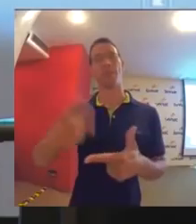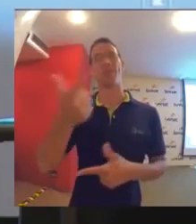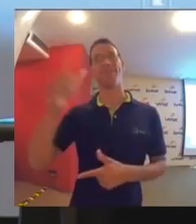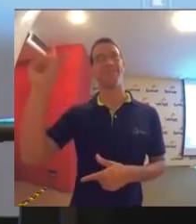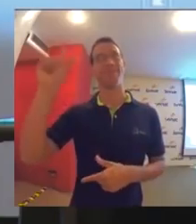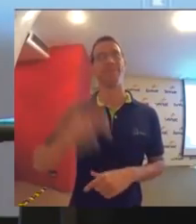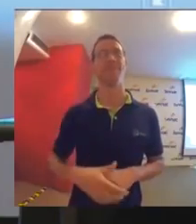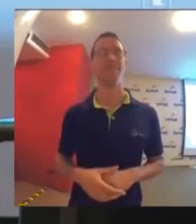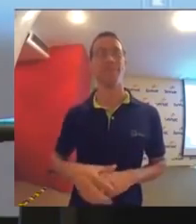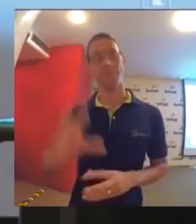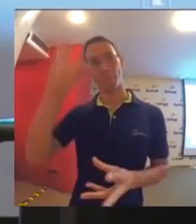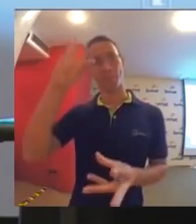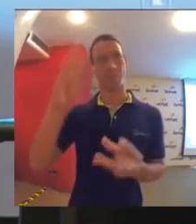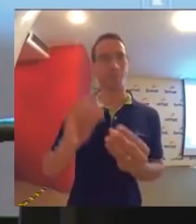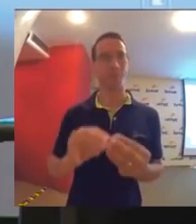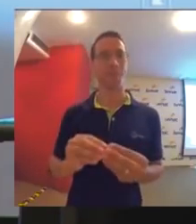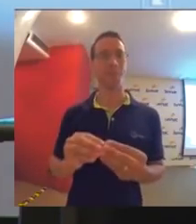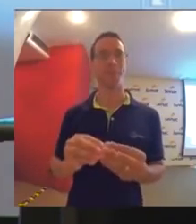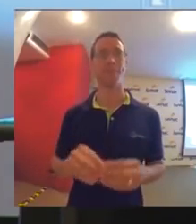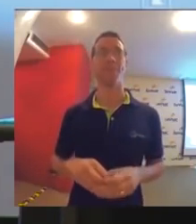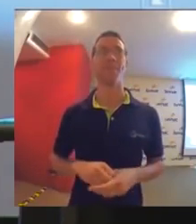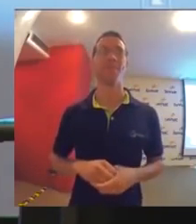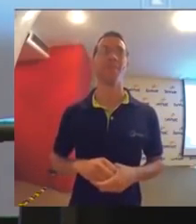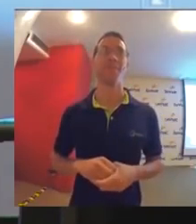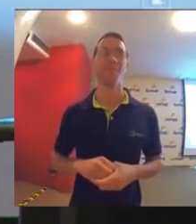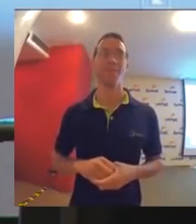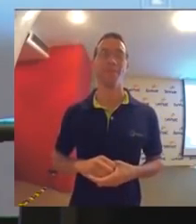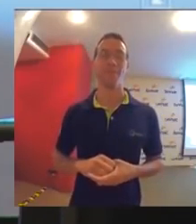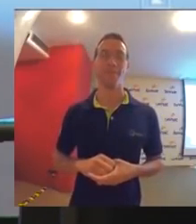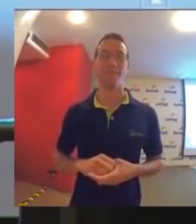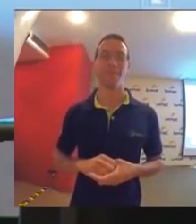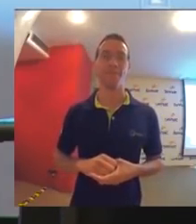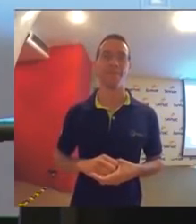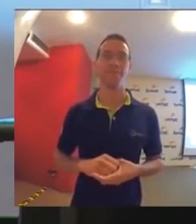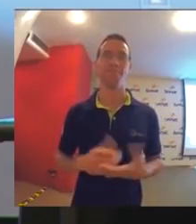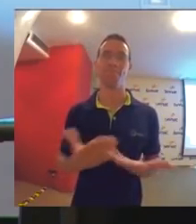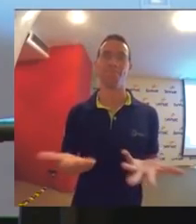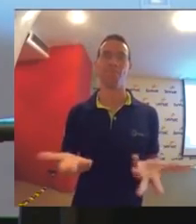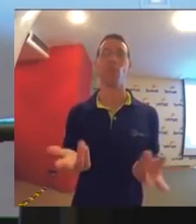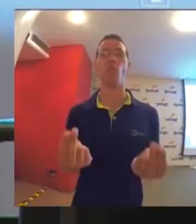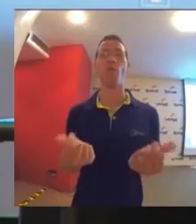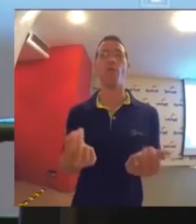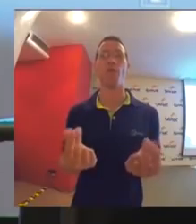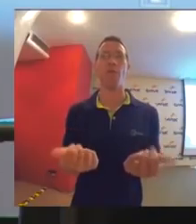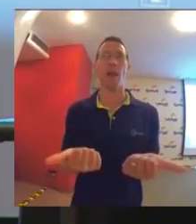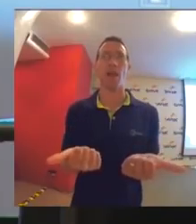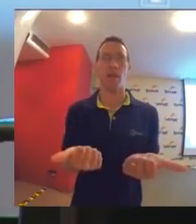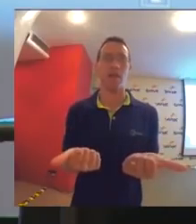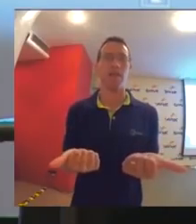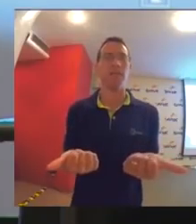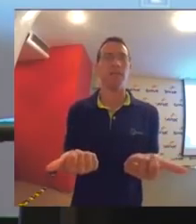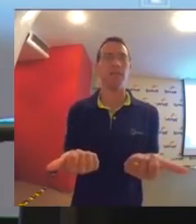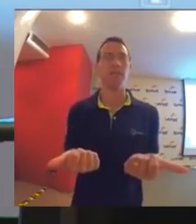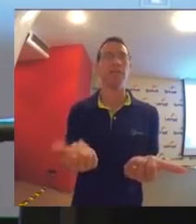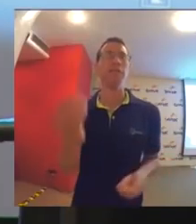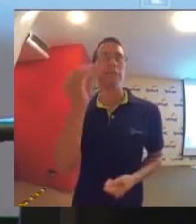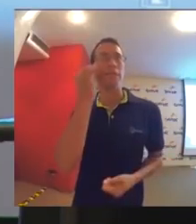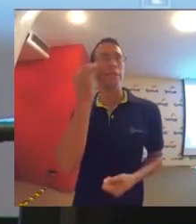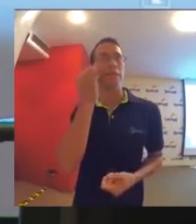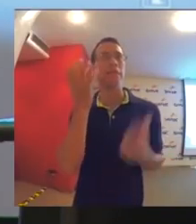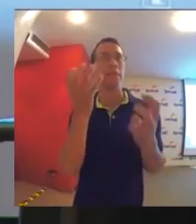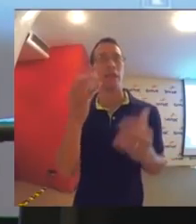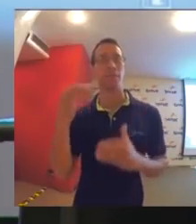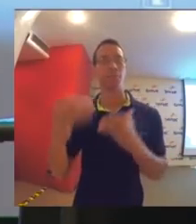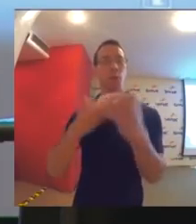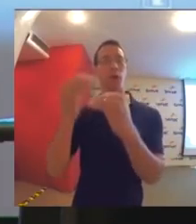Concluindo, de nada vale querer melhorar